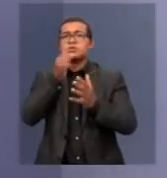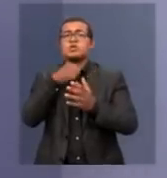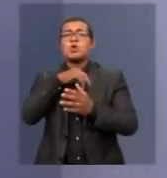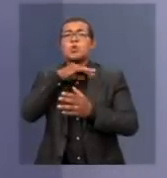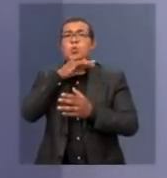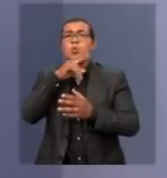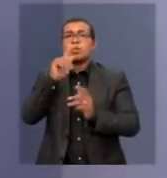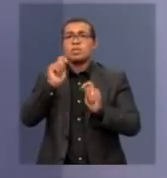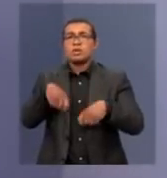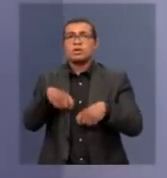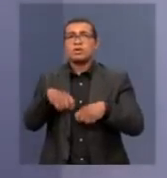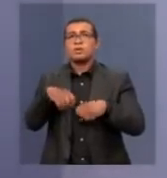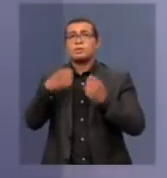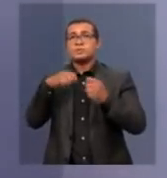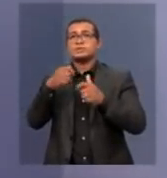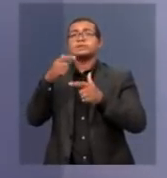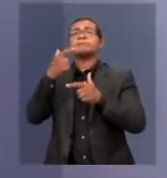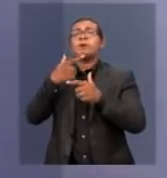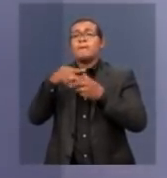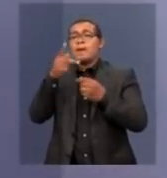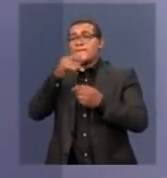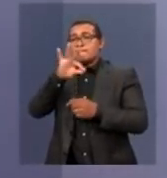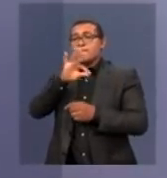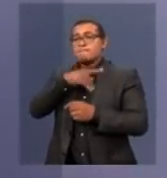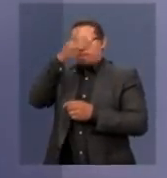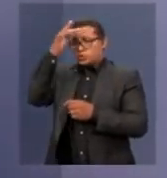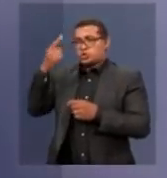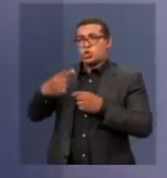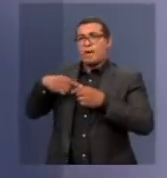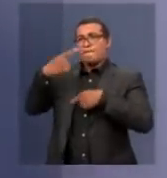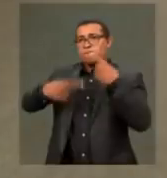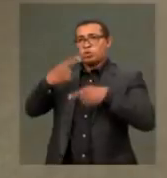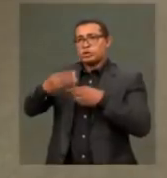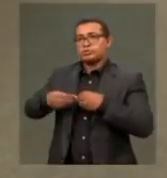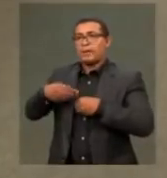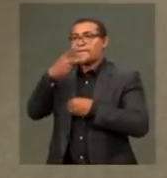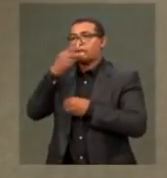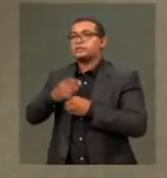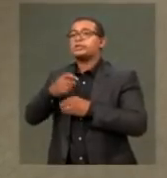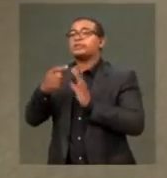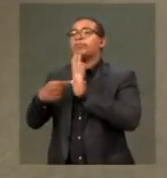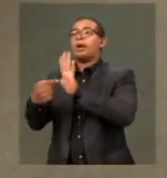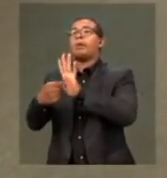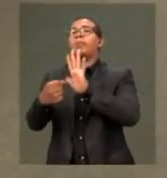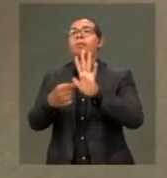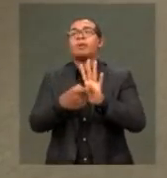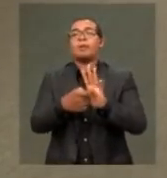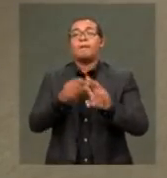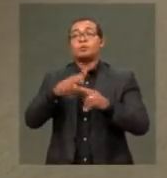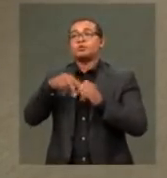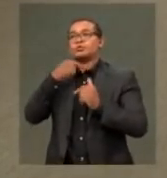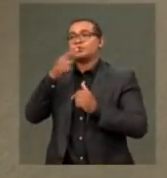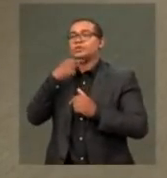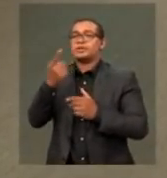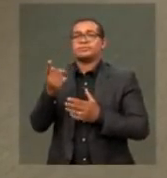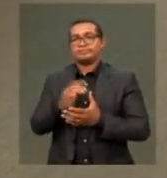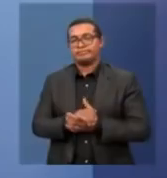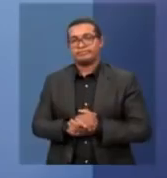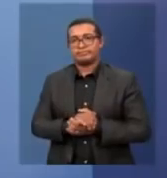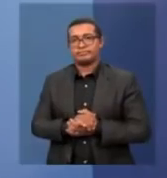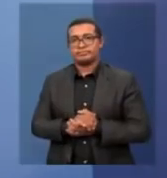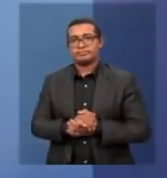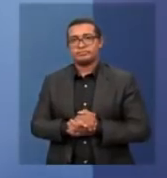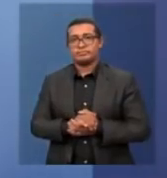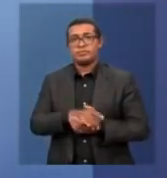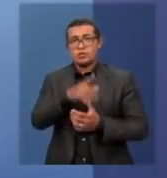político acaba eleição por isso que não consegue entregar tem que ficar contando oró para a gente jogar o candidato rose de freitas foto mas tenho uma